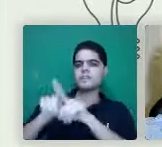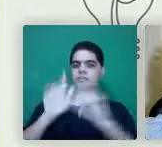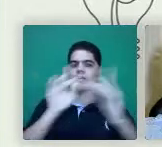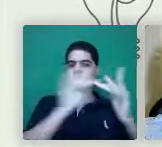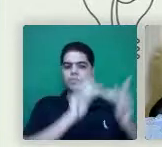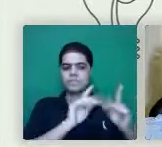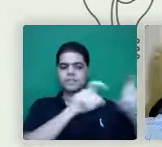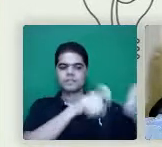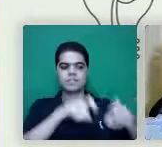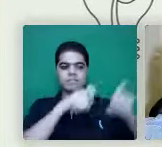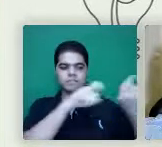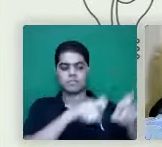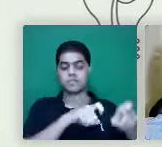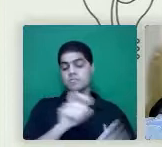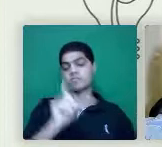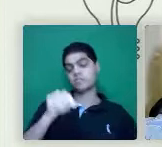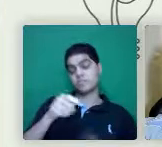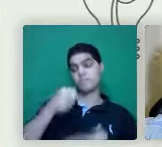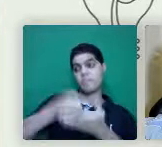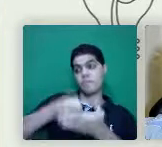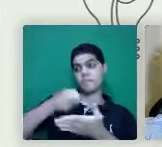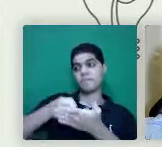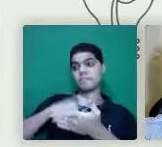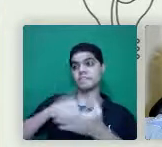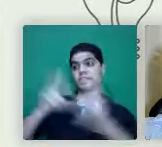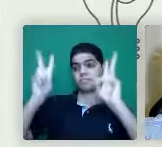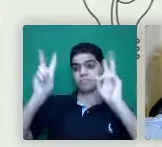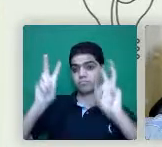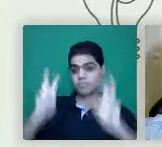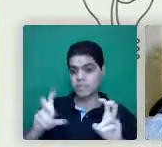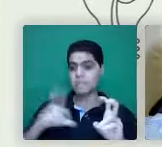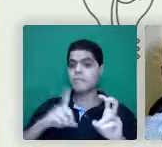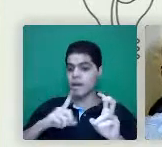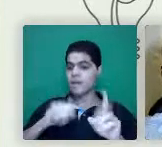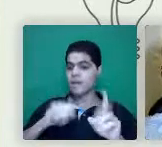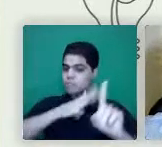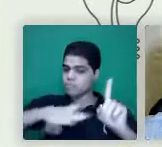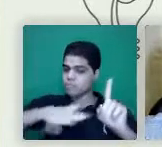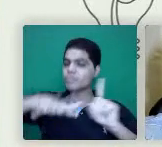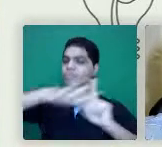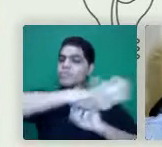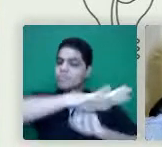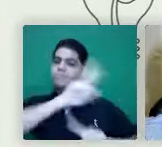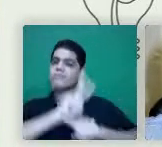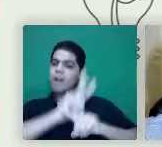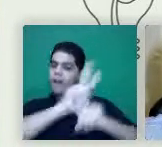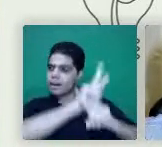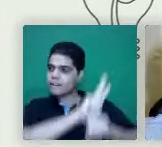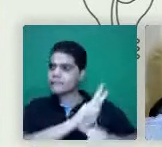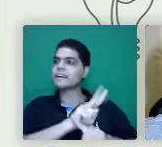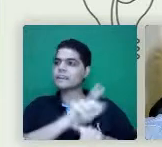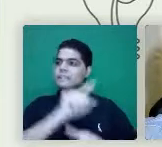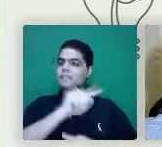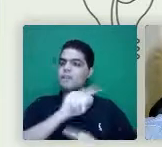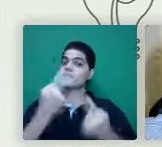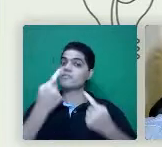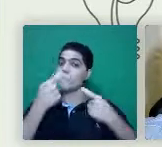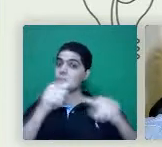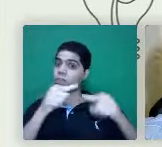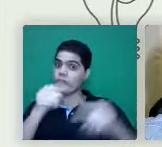os temas, né, buscam isso, a sustentabilidade. Então, a gente vai provocar